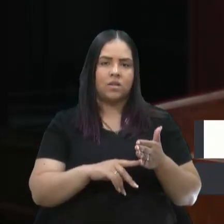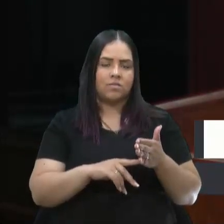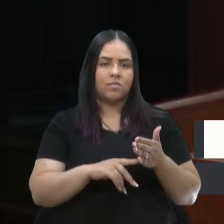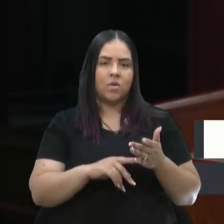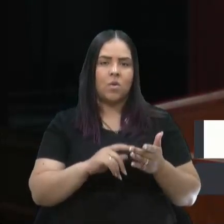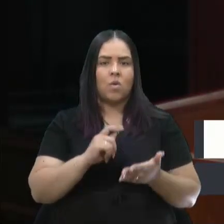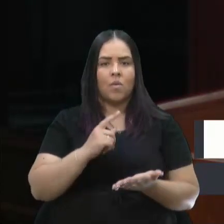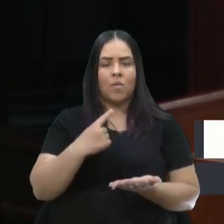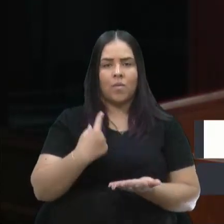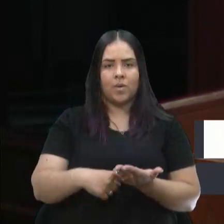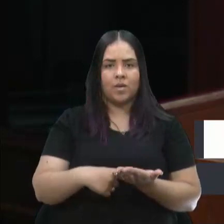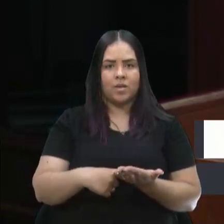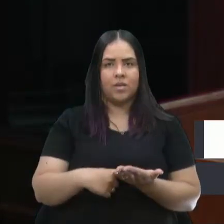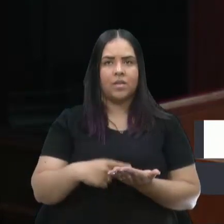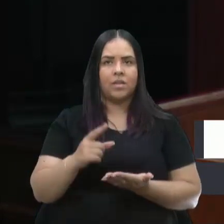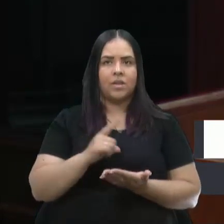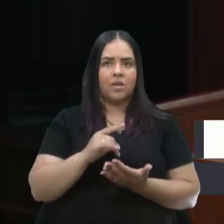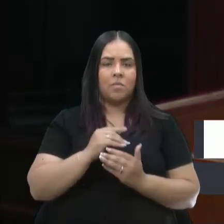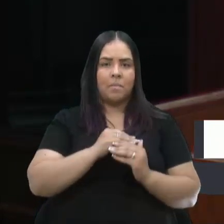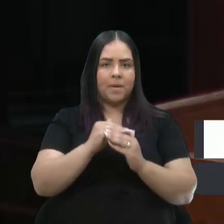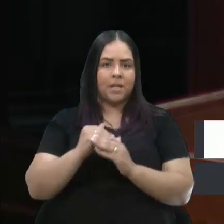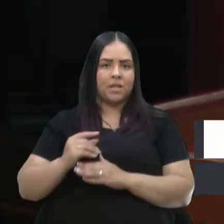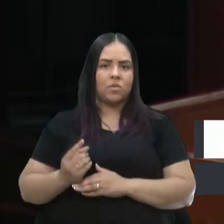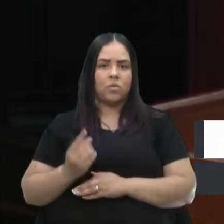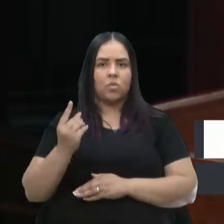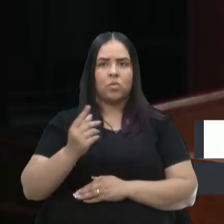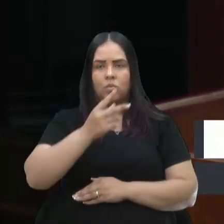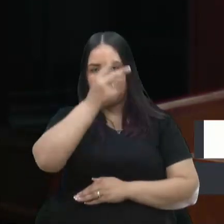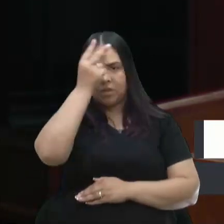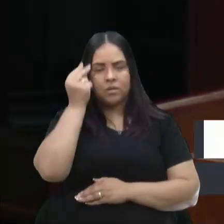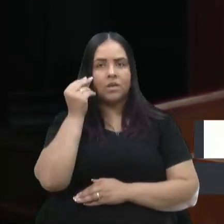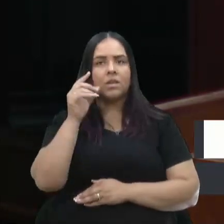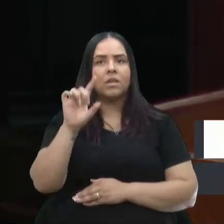nós temos, então, o padrão 1 do município, que vai para R$